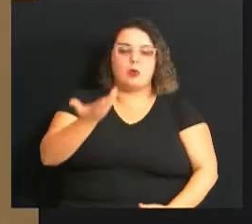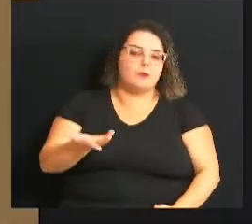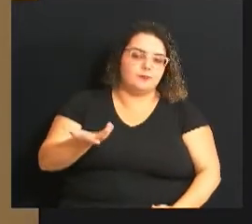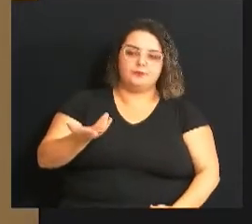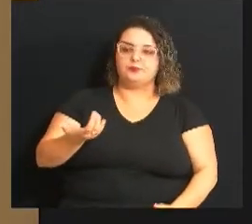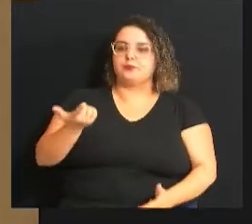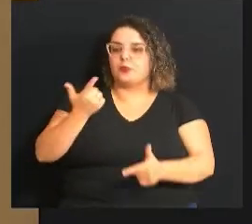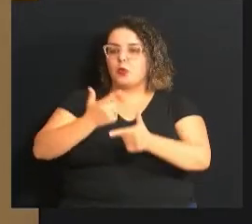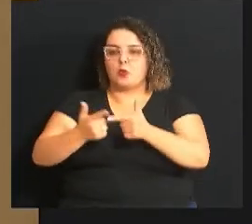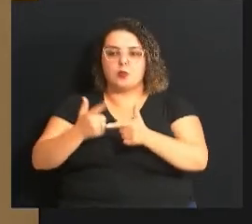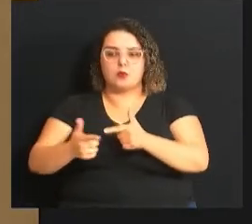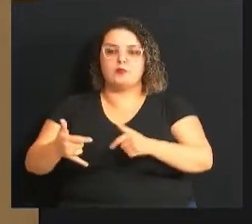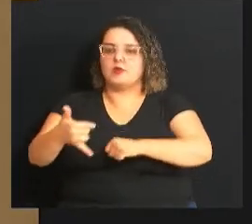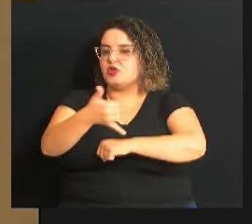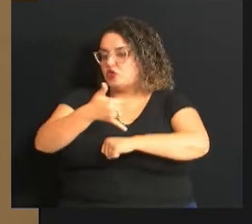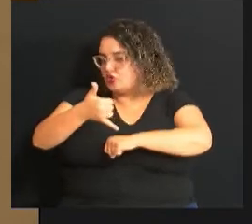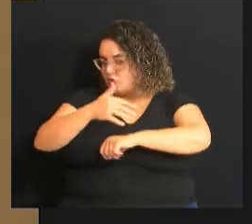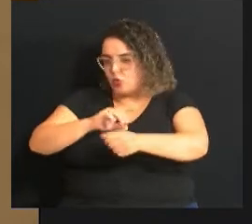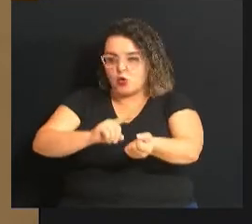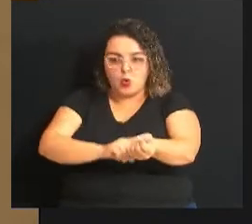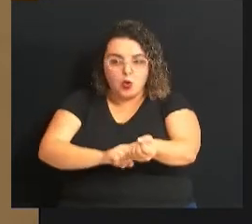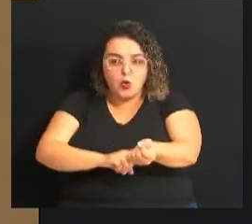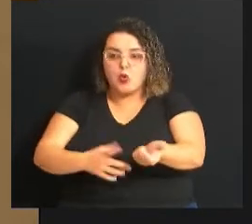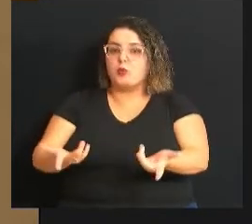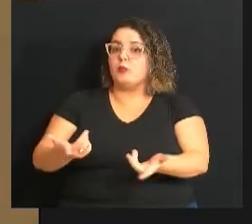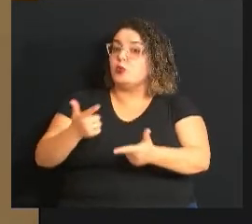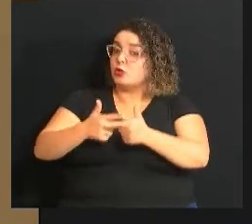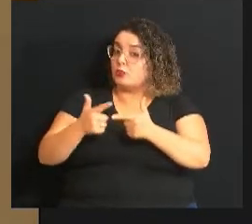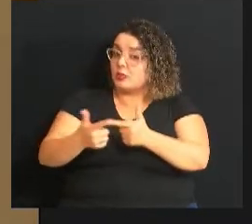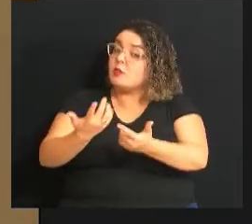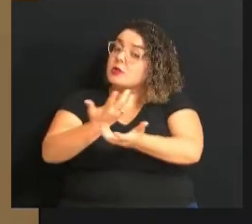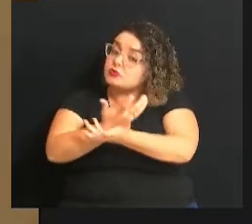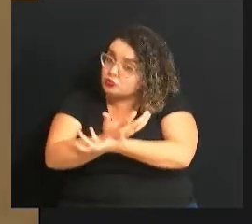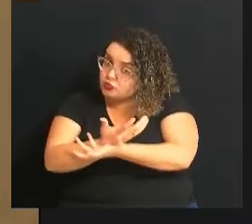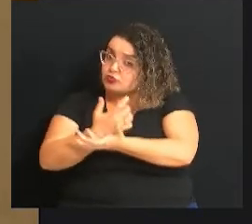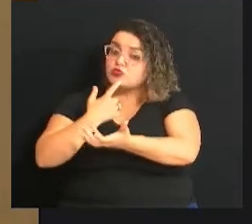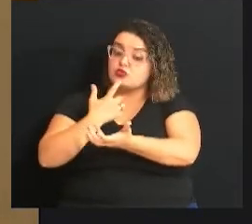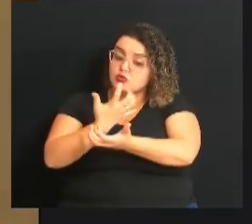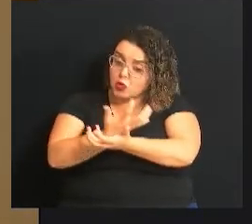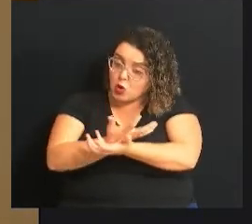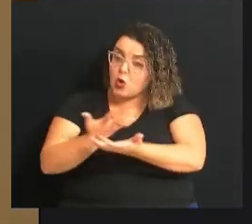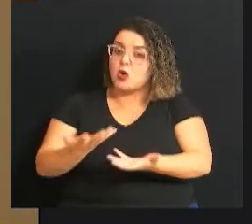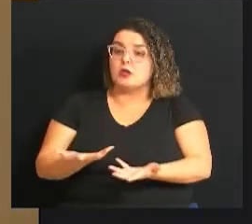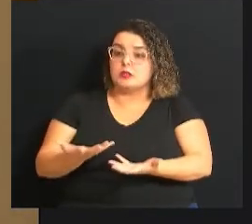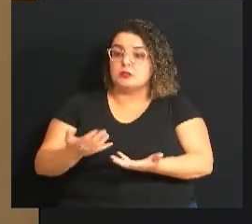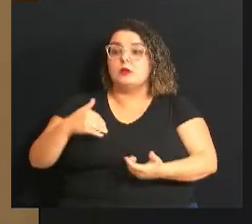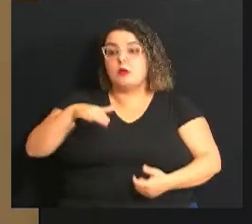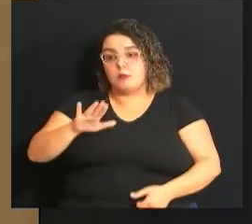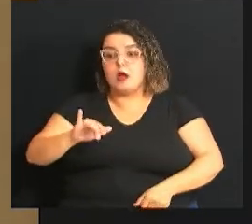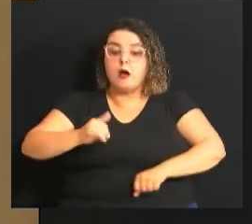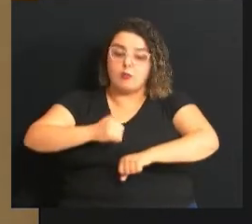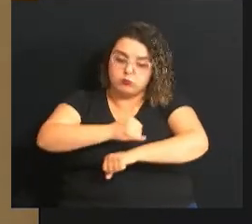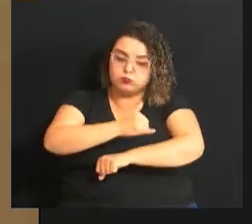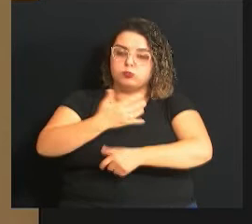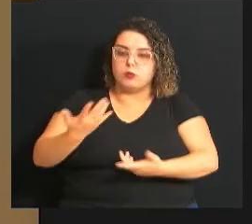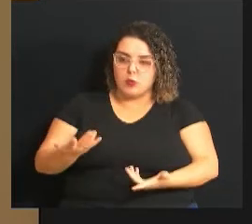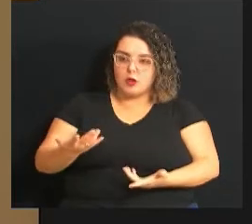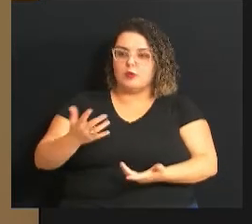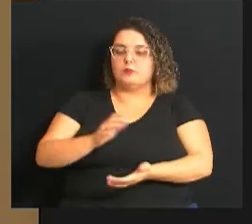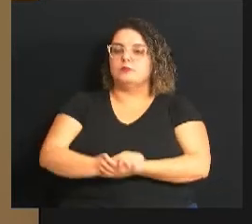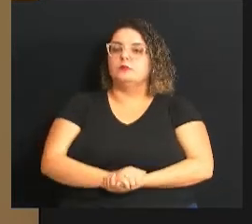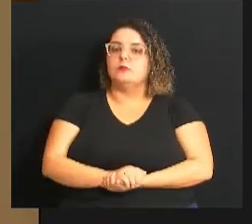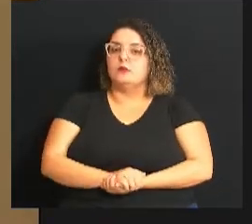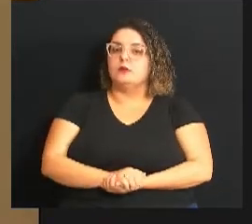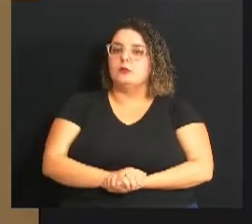de colesterol, quadros ortopédicos, né? Então, isso está mais associado ao excesso de peso por si só.